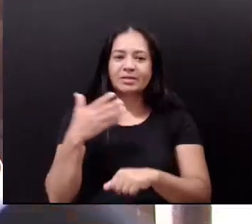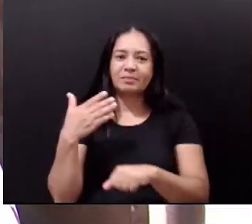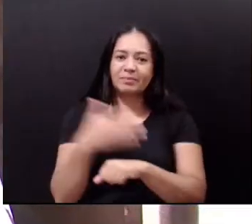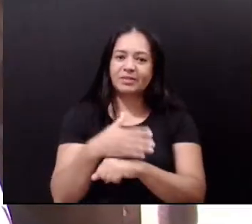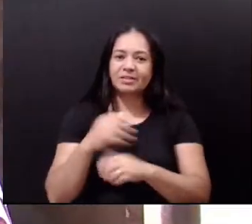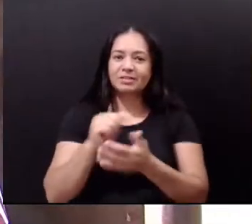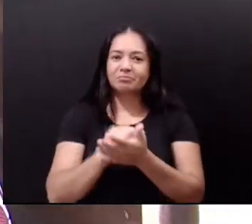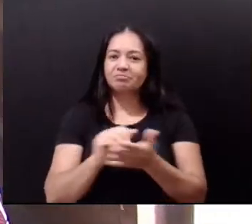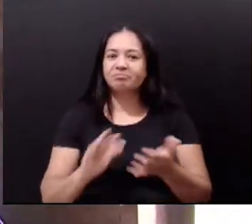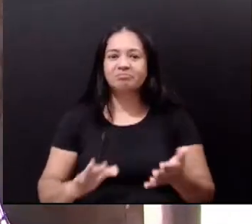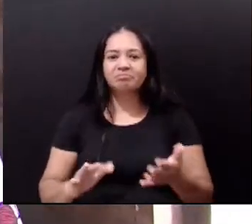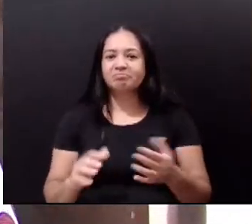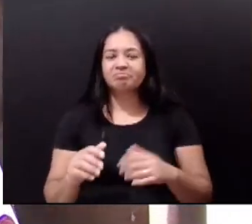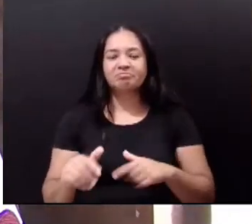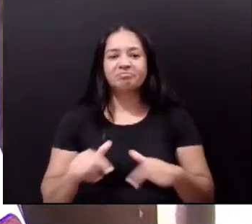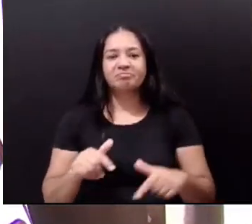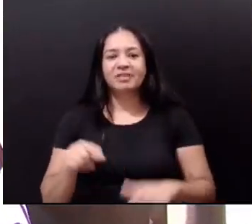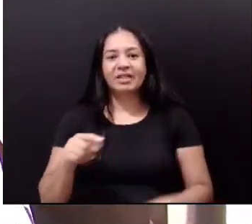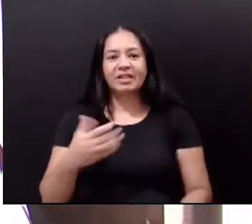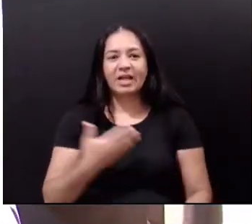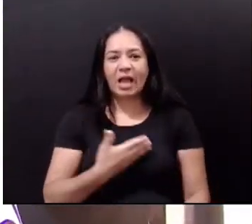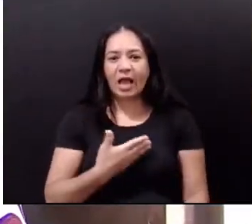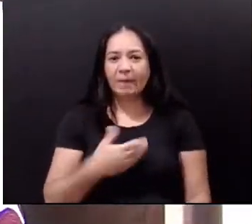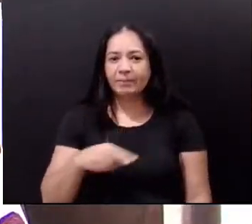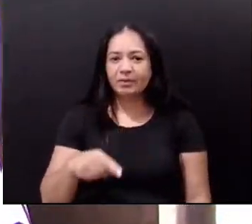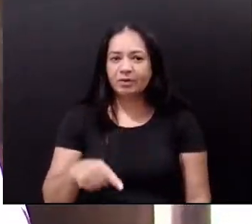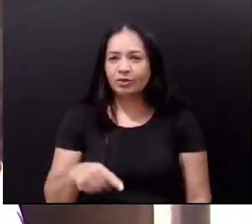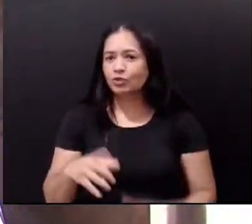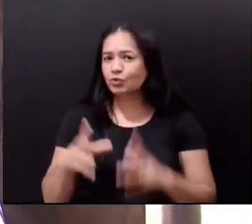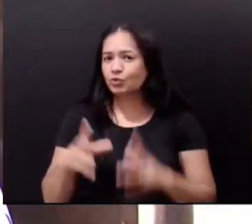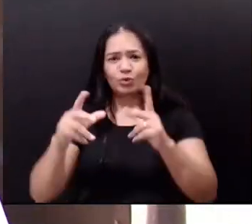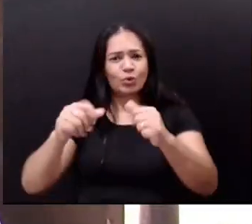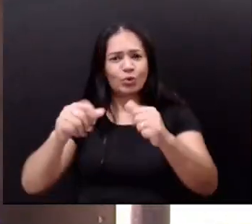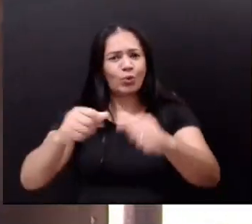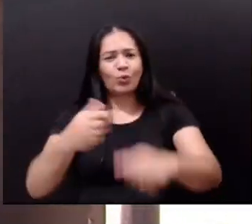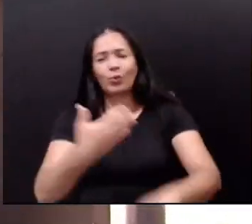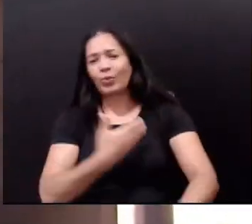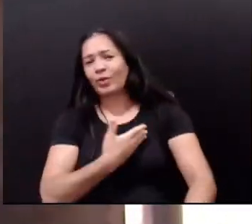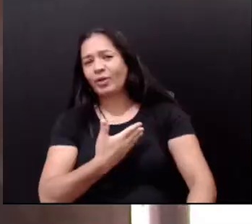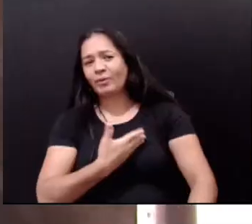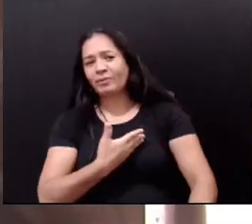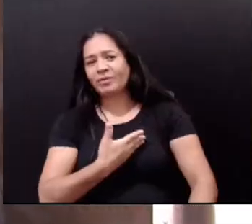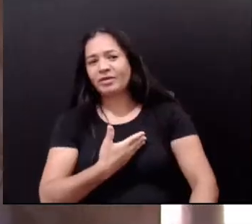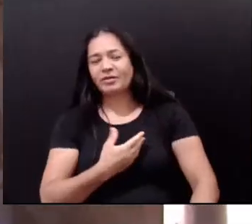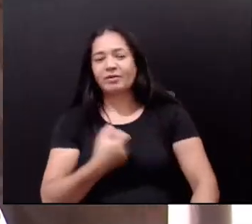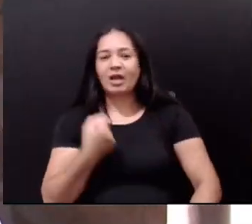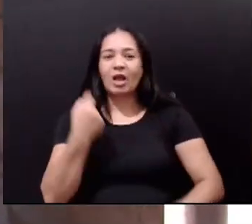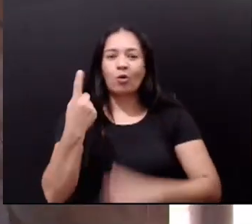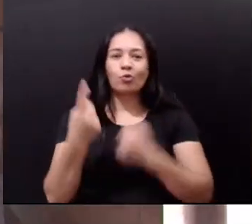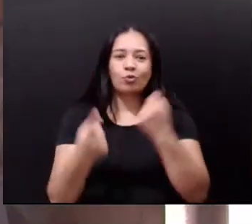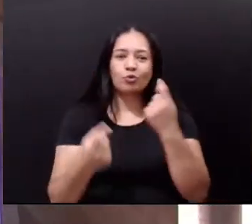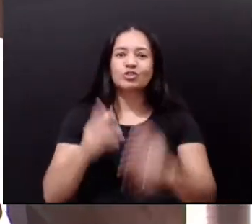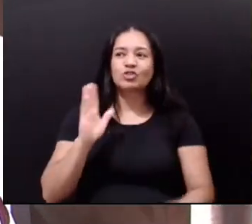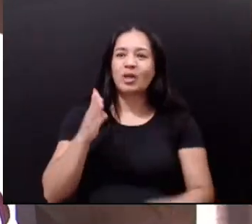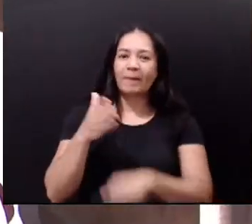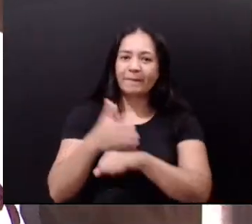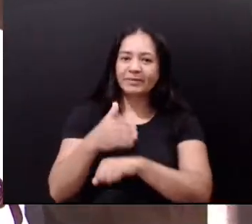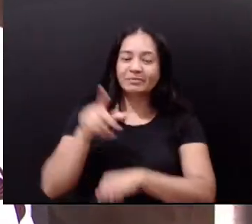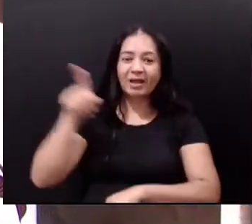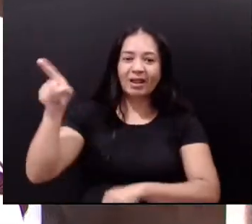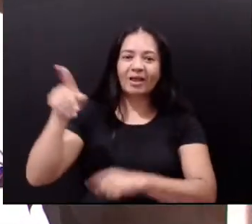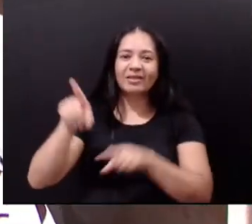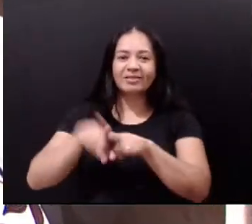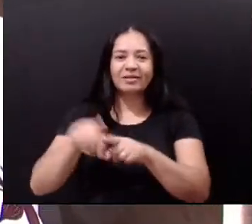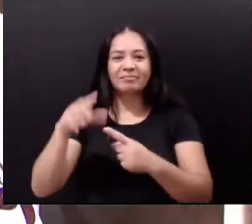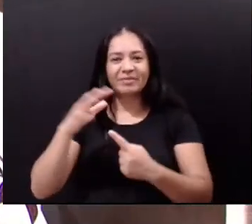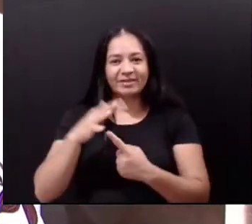amigos? Todos aqui a gente tem alguns que já participam lá também. E aqui fez bastante. É uma